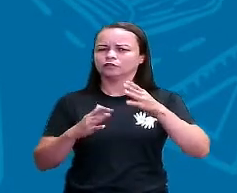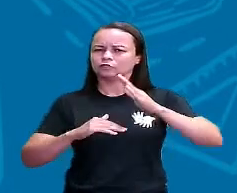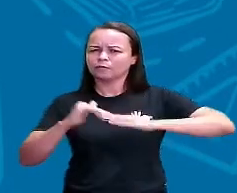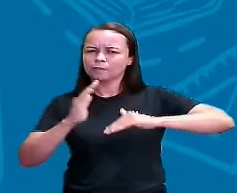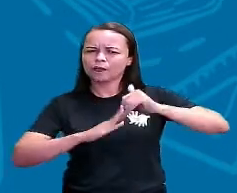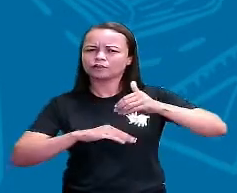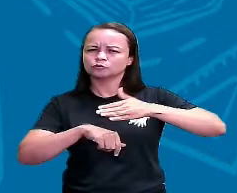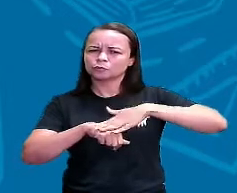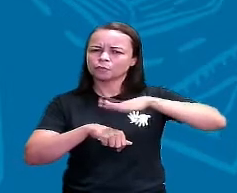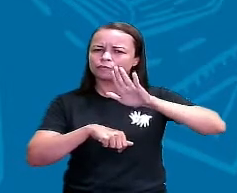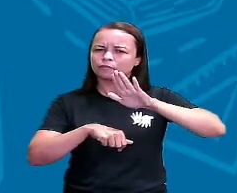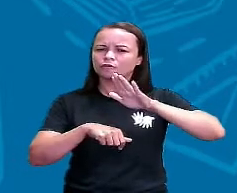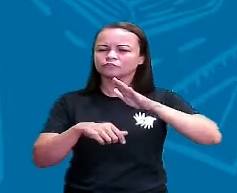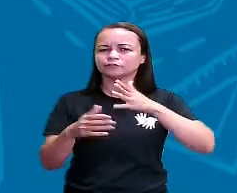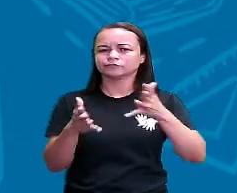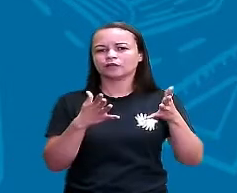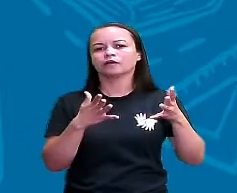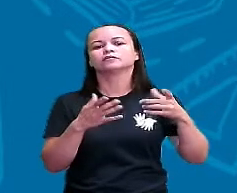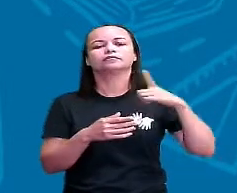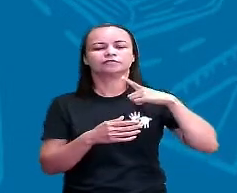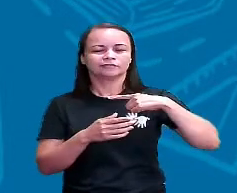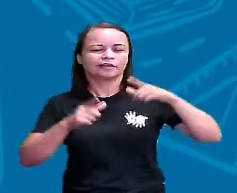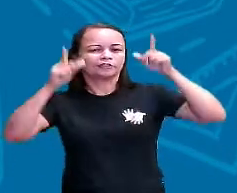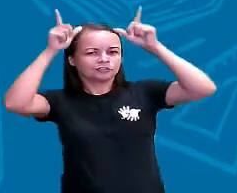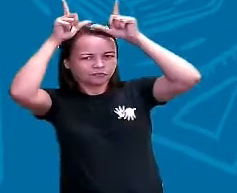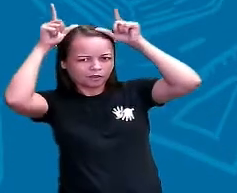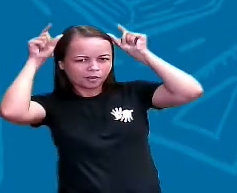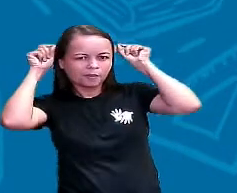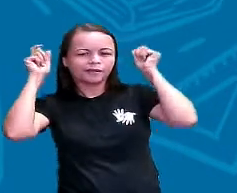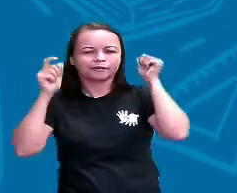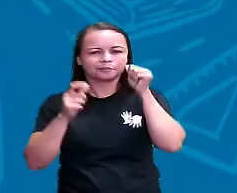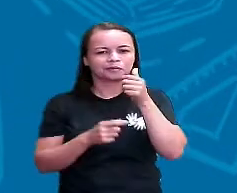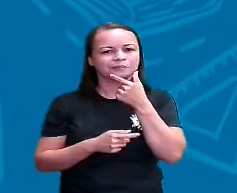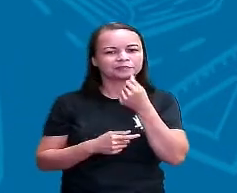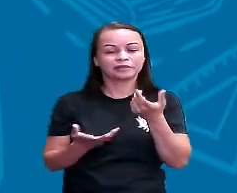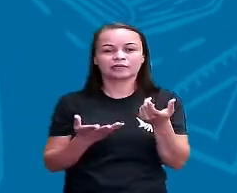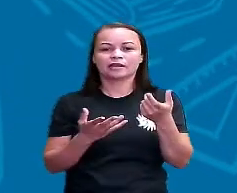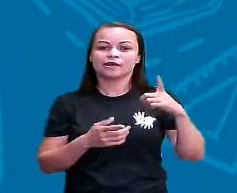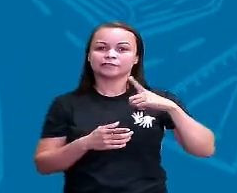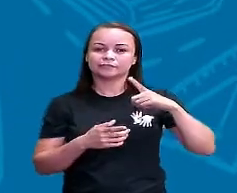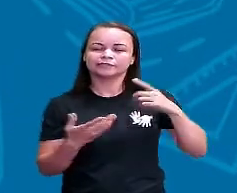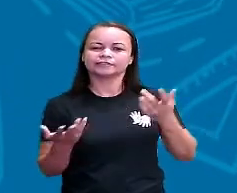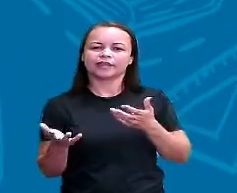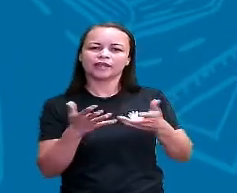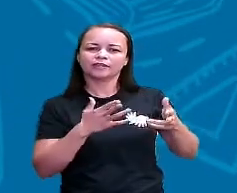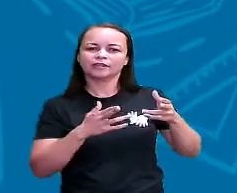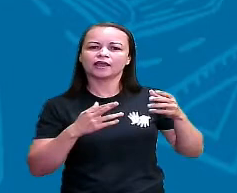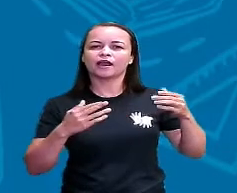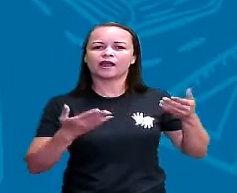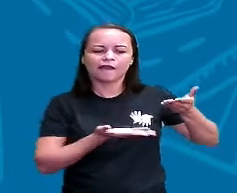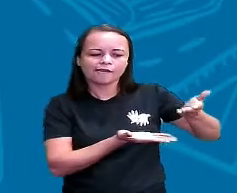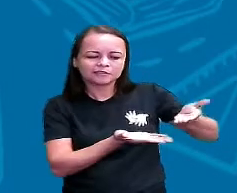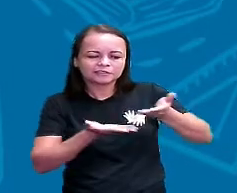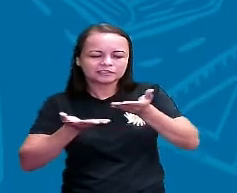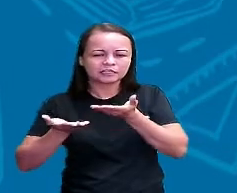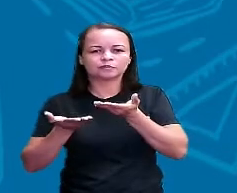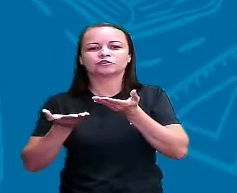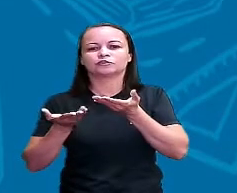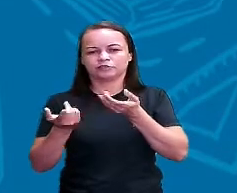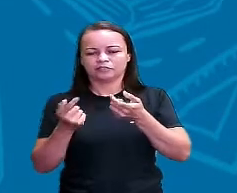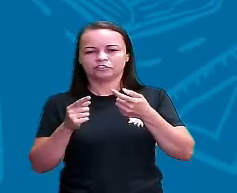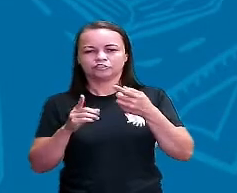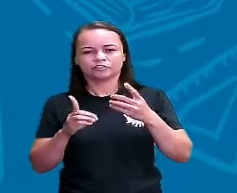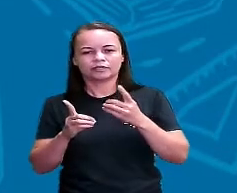profissionais? Ó, temos as enfermeiras, os enfermeiros, né? Tem a recepcionista, aquela pessoa que recepciona você, que faz sua